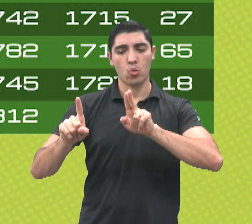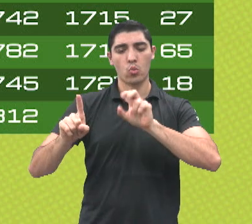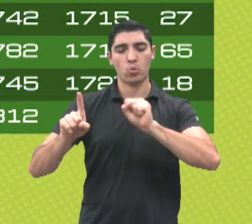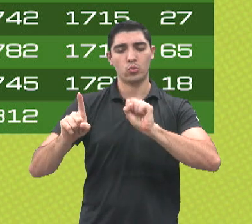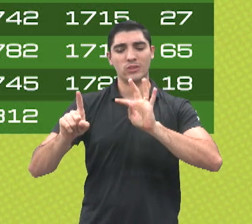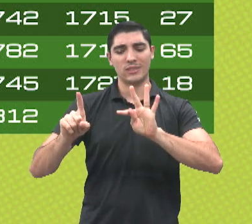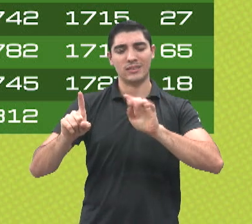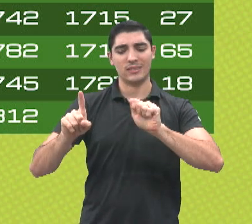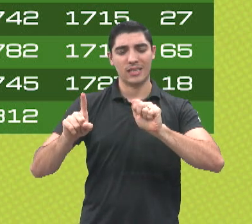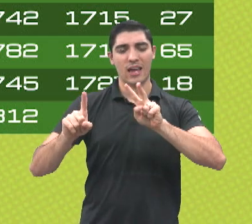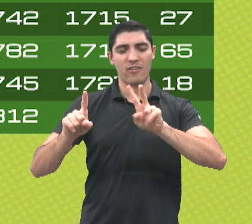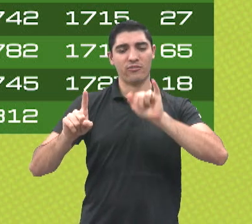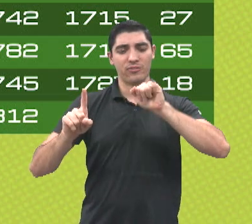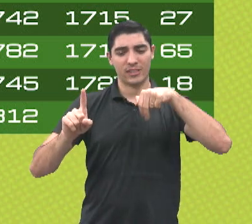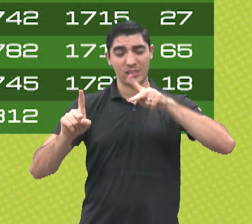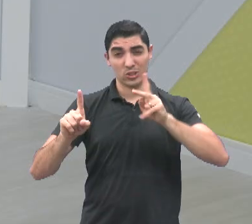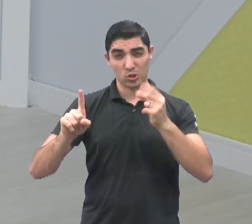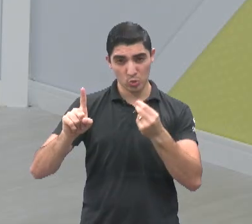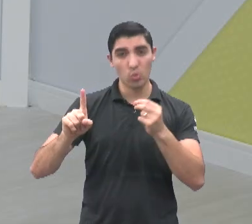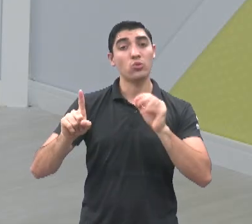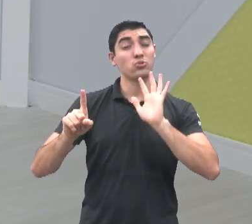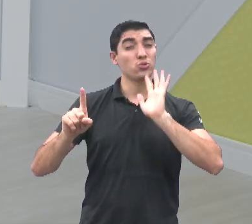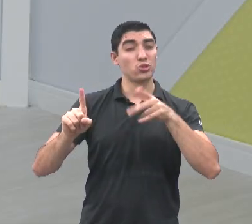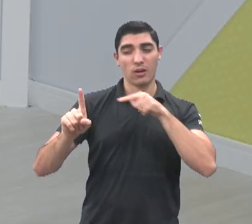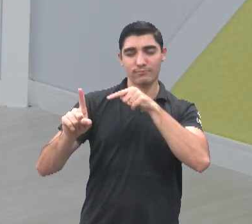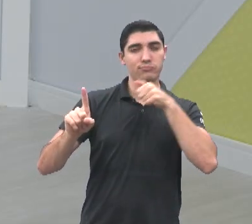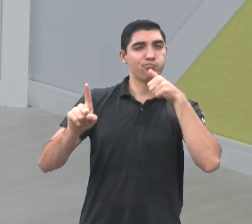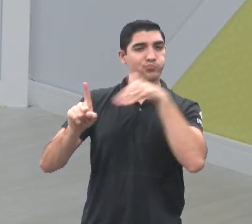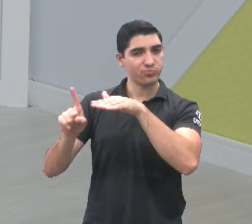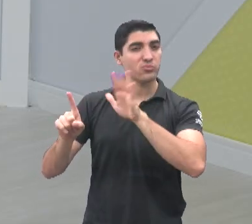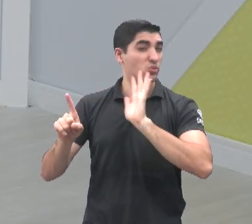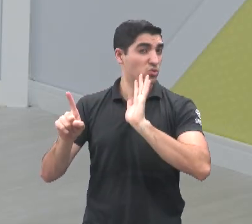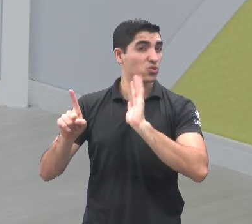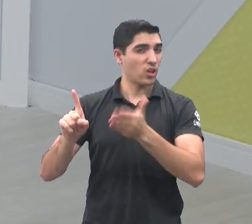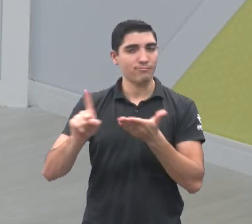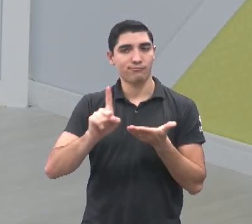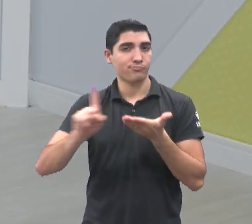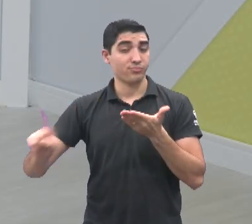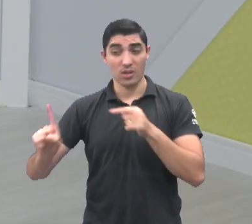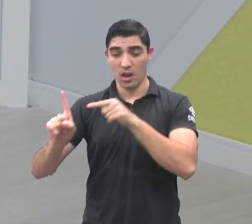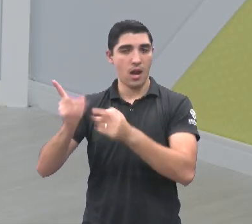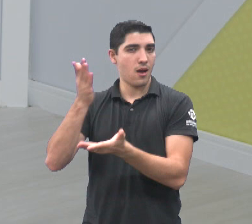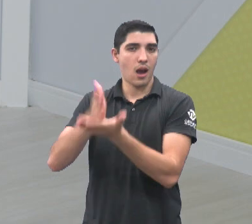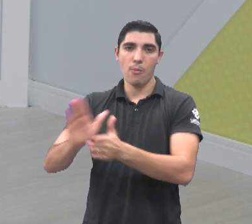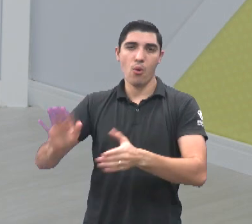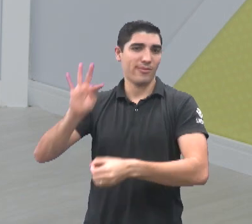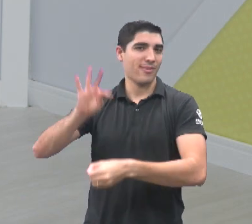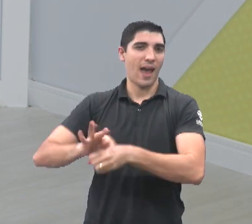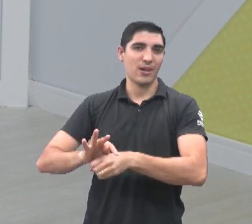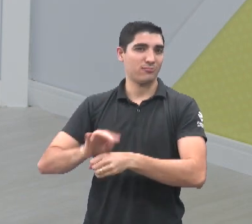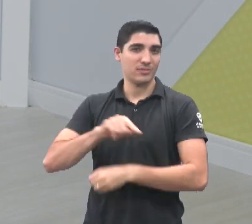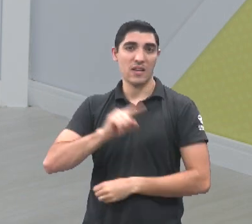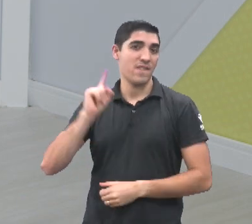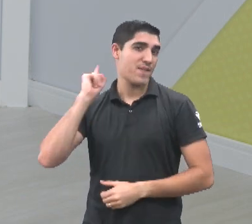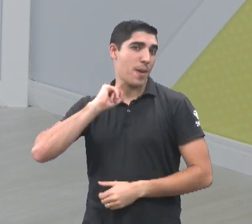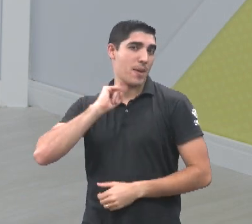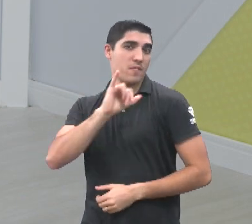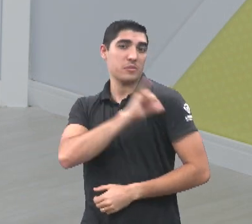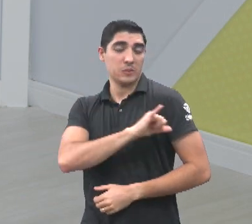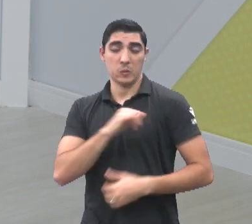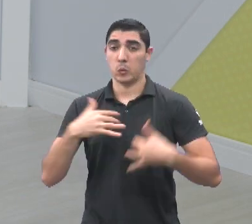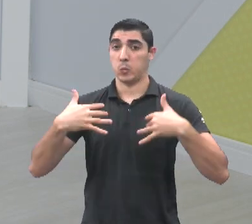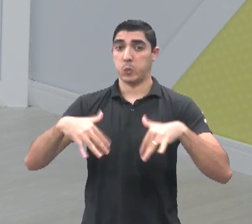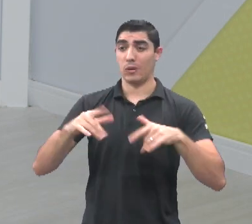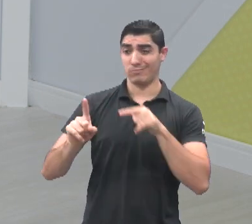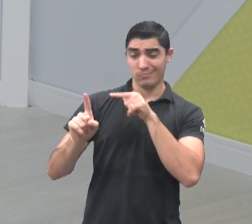tem divergências com a nova diretoria do Flamengo. O Gustavinho não é mais técnico da equipe do Flamengo, é uma bomba aí no meio do basquete. O Gustavinho